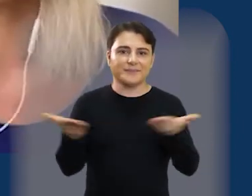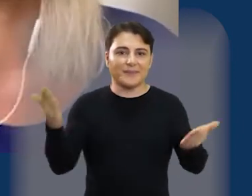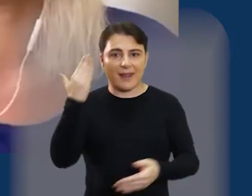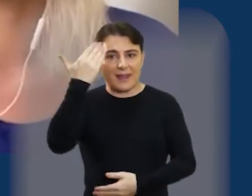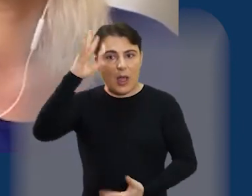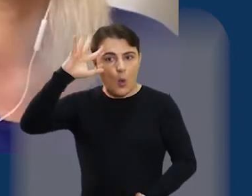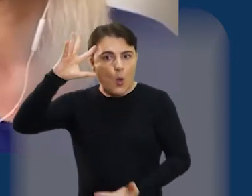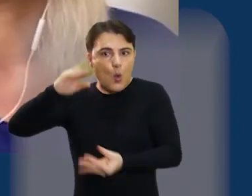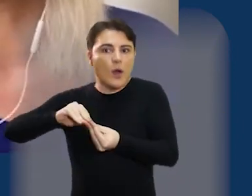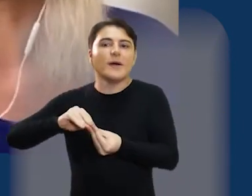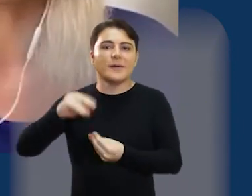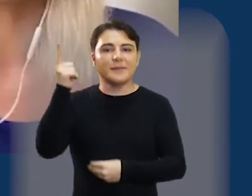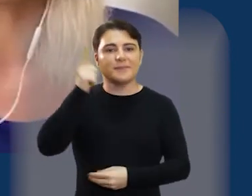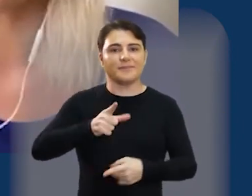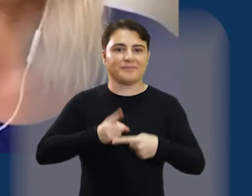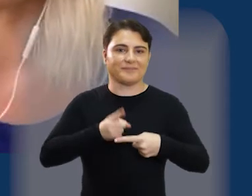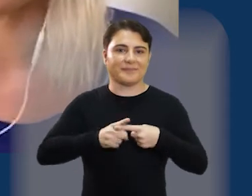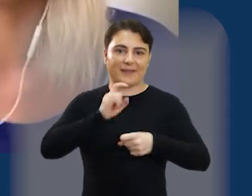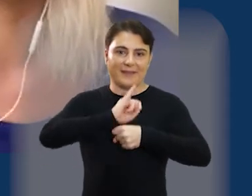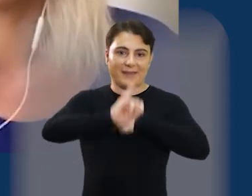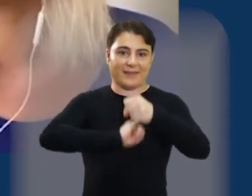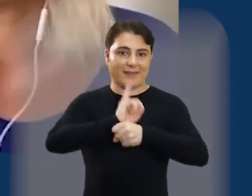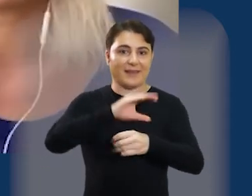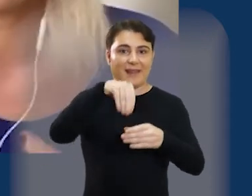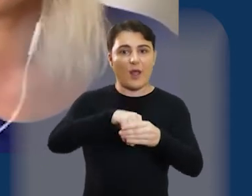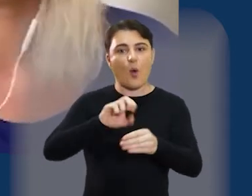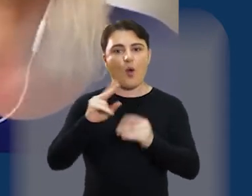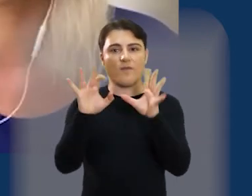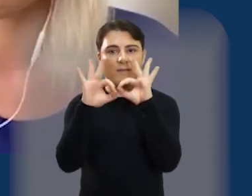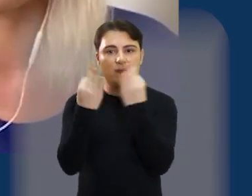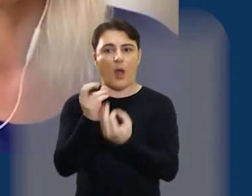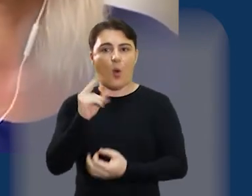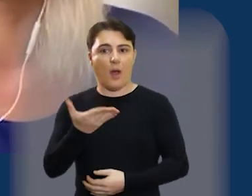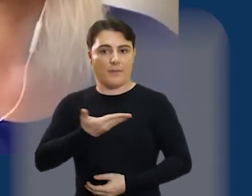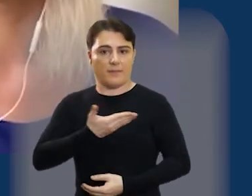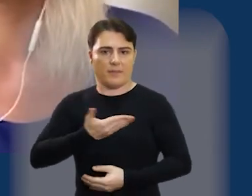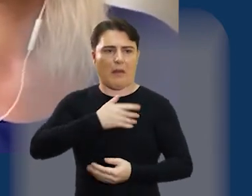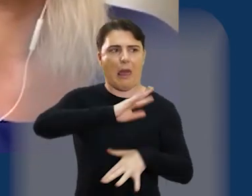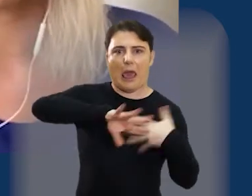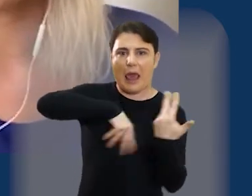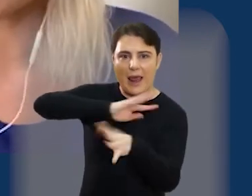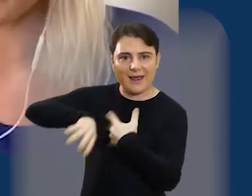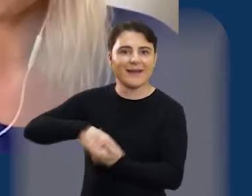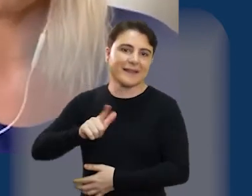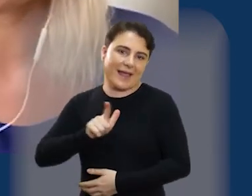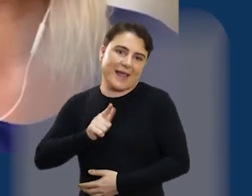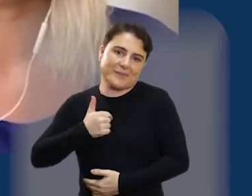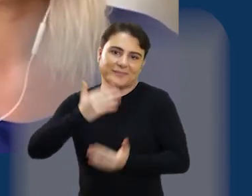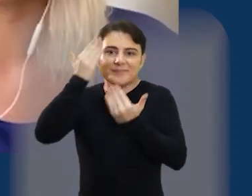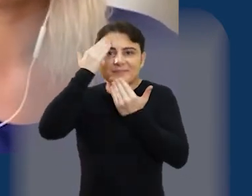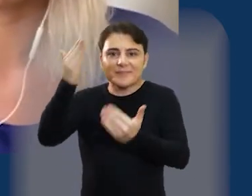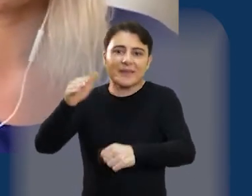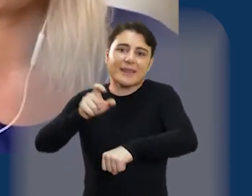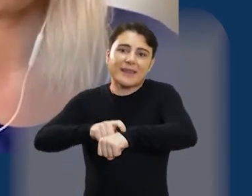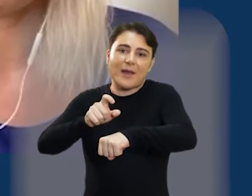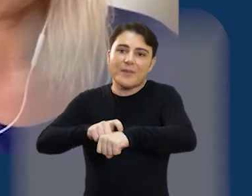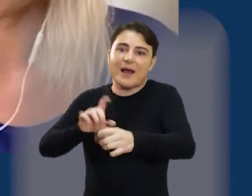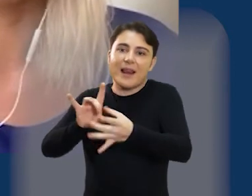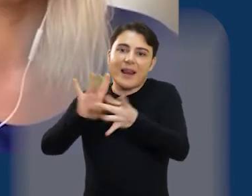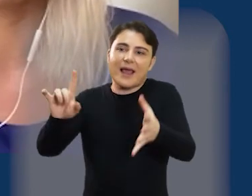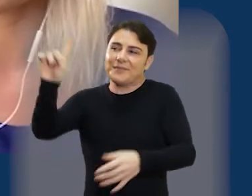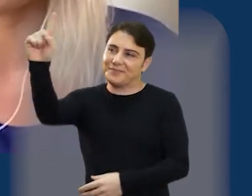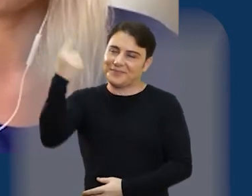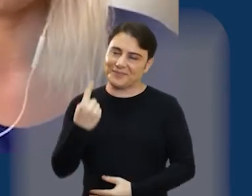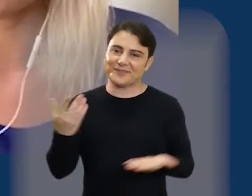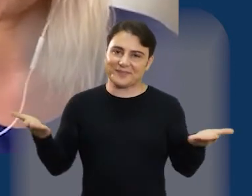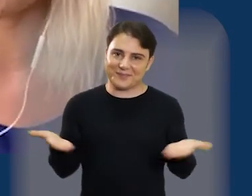redes sociais e muitas conversas, né, entre familiares, amigos. Eu agradeço pela sua participação e a sua disponibilidade